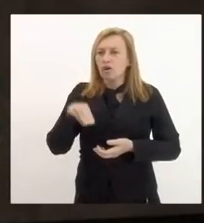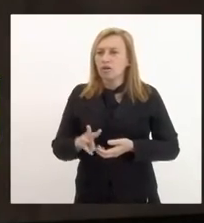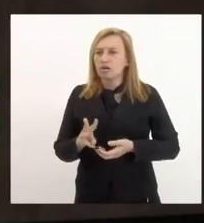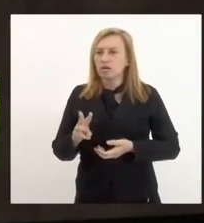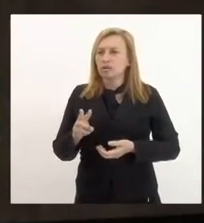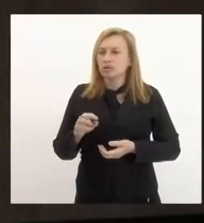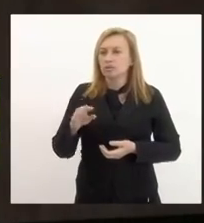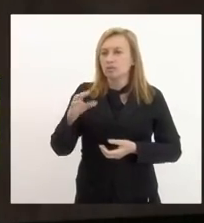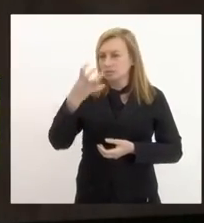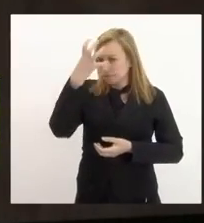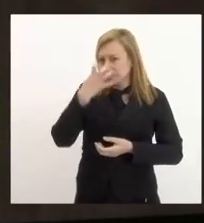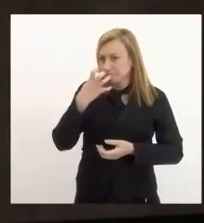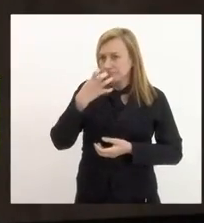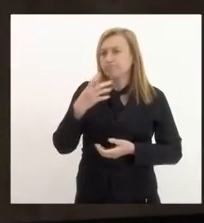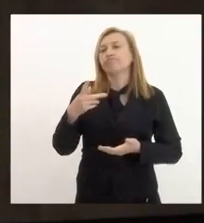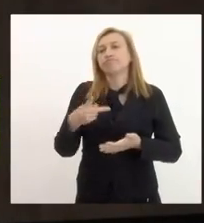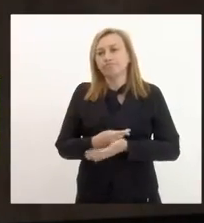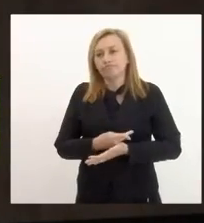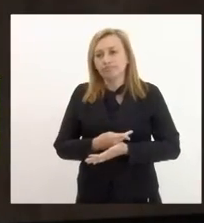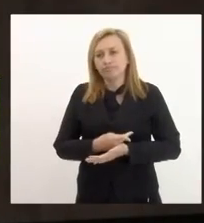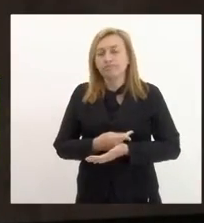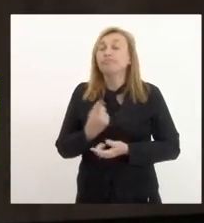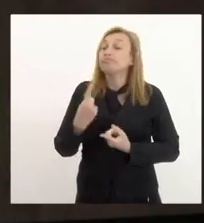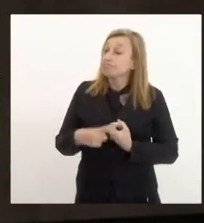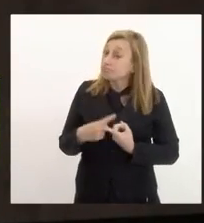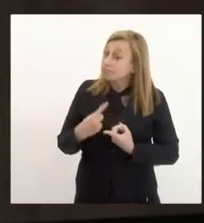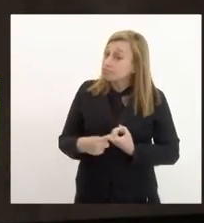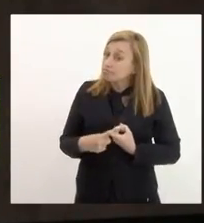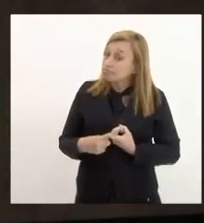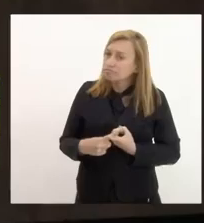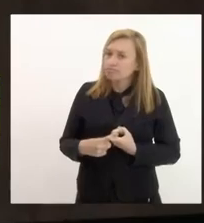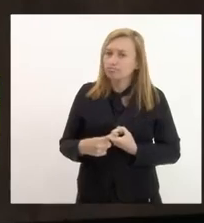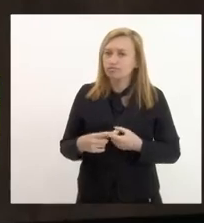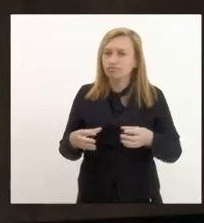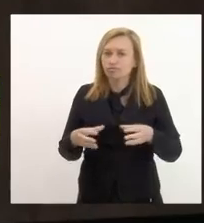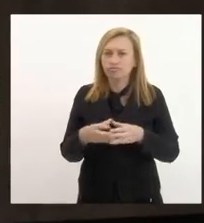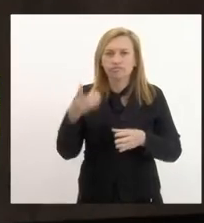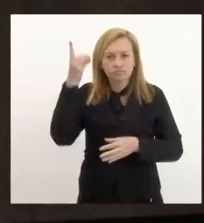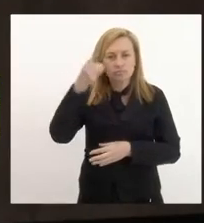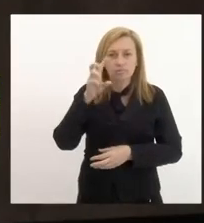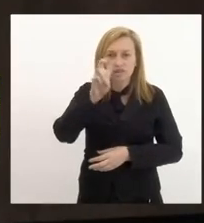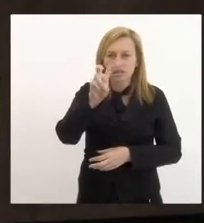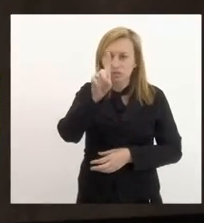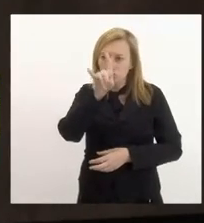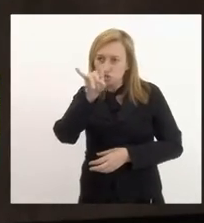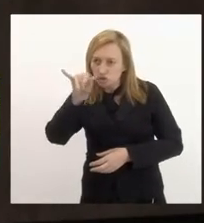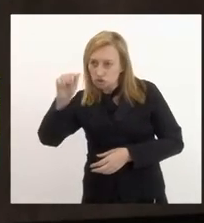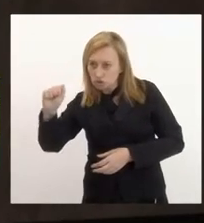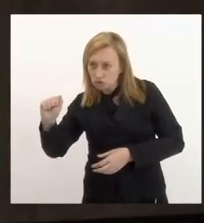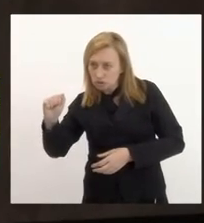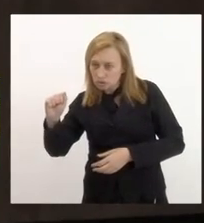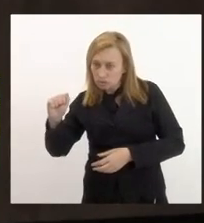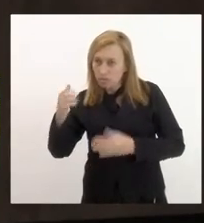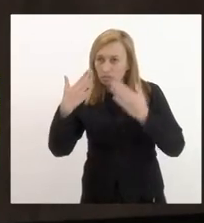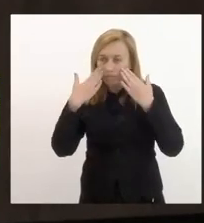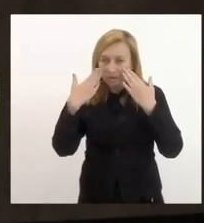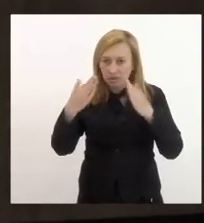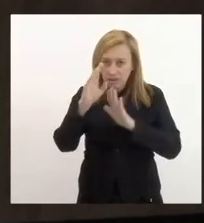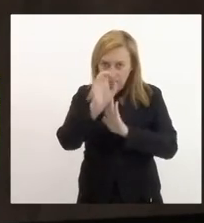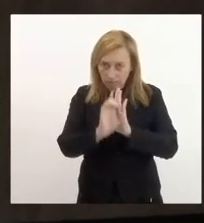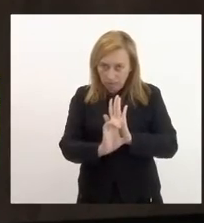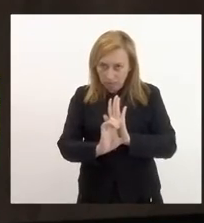uma coisa muito grave está acontecendo porque pensa Parlamento teve cinco dias para apresentar